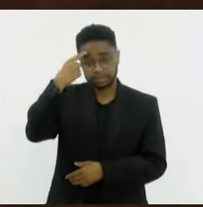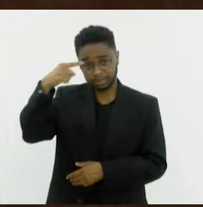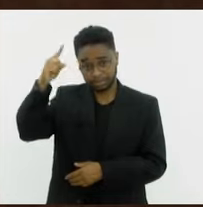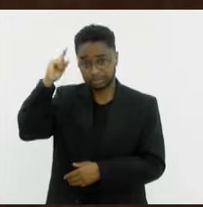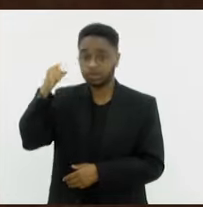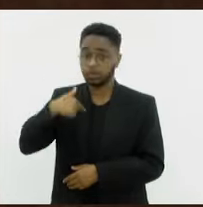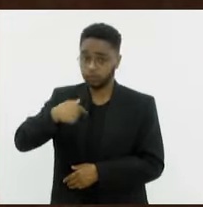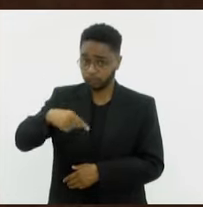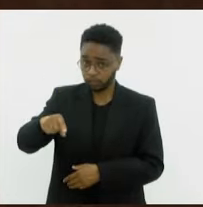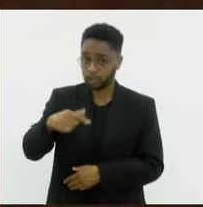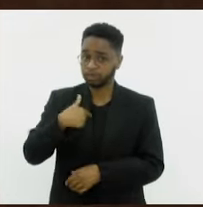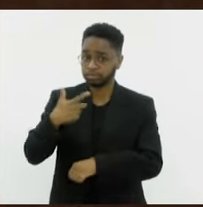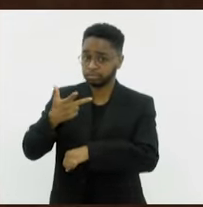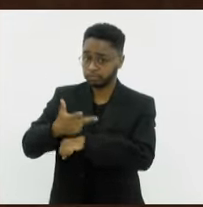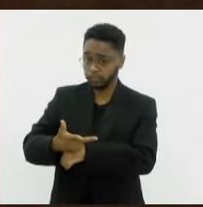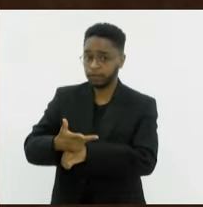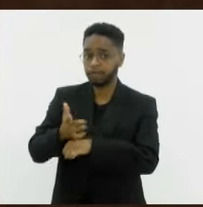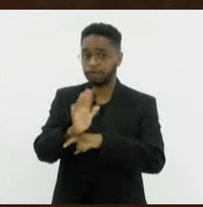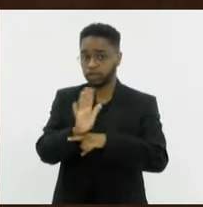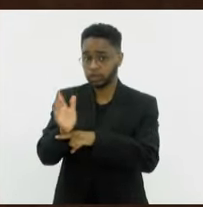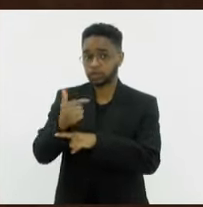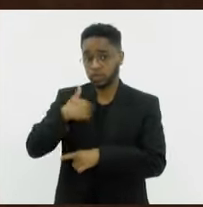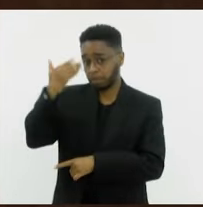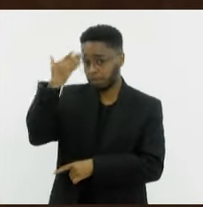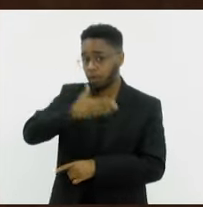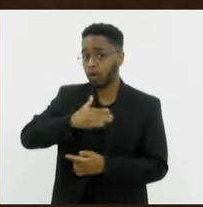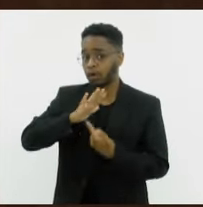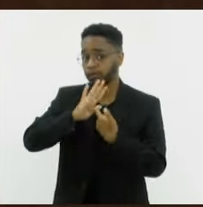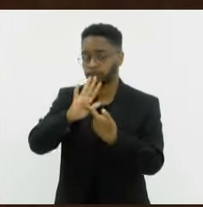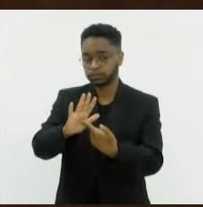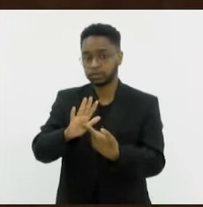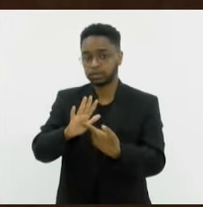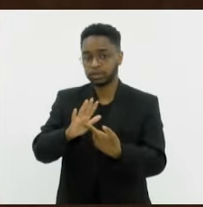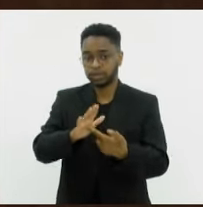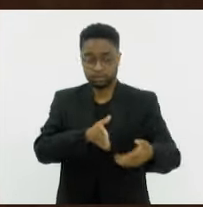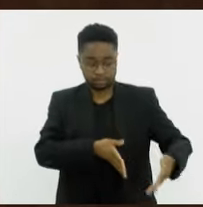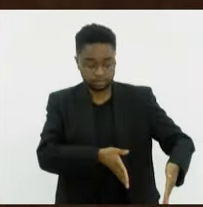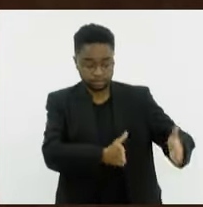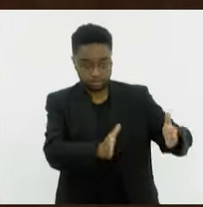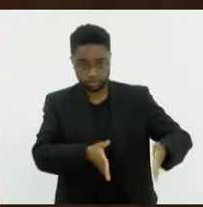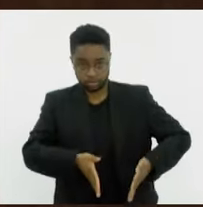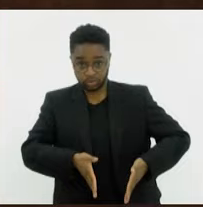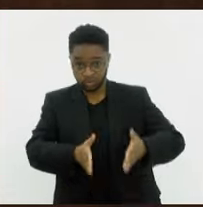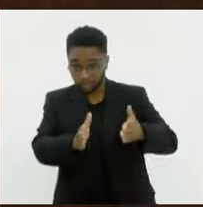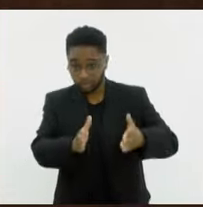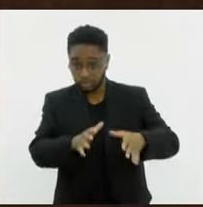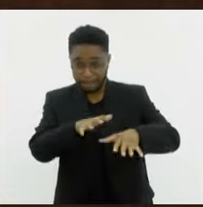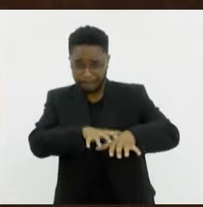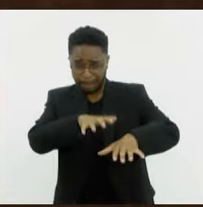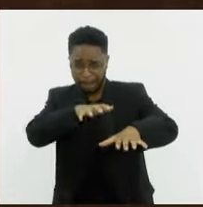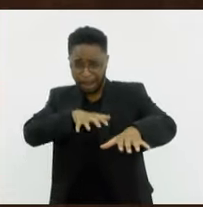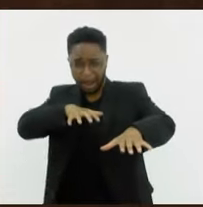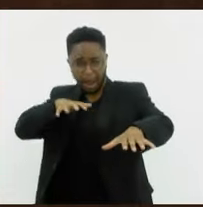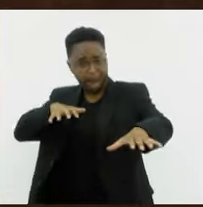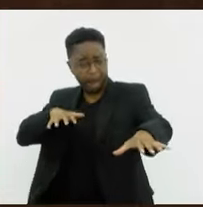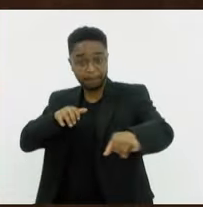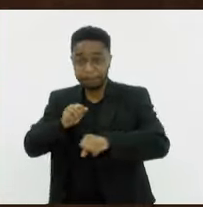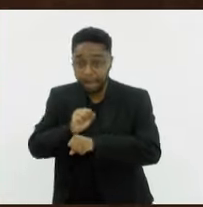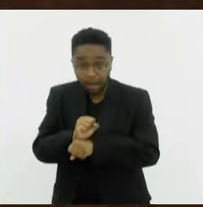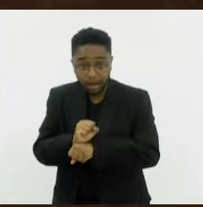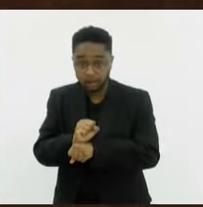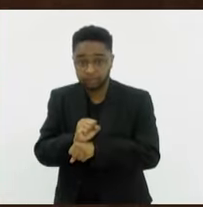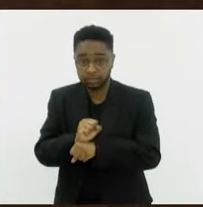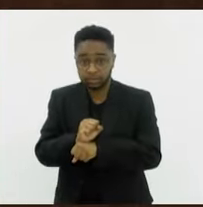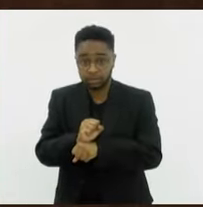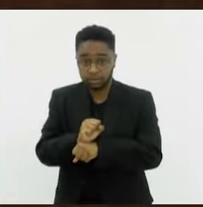vídeo na rede social, onde eu provo que as duas pistas da Brasil estavam completamente congestionadas e